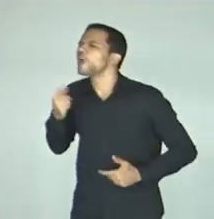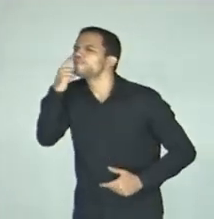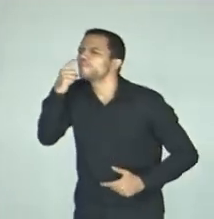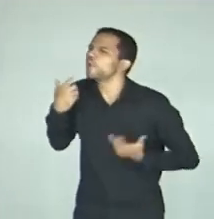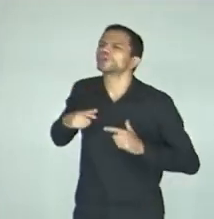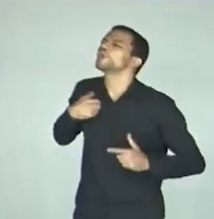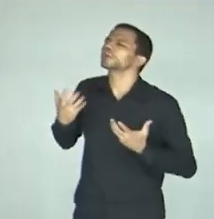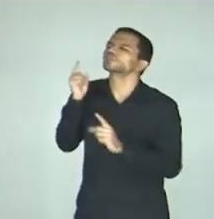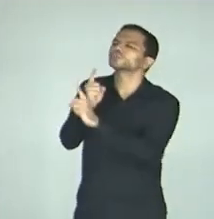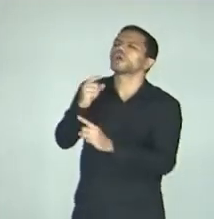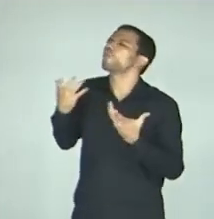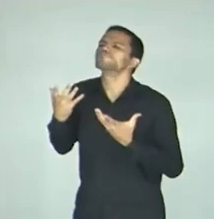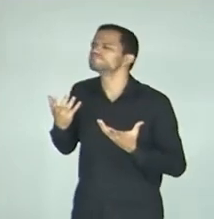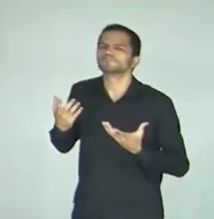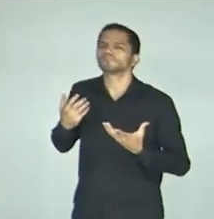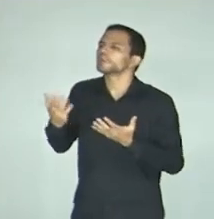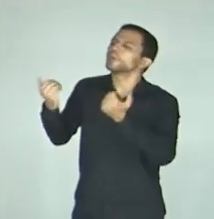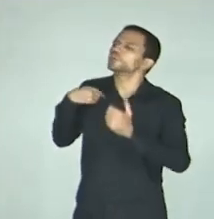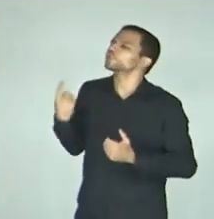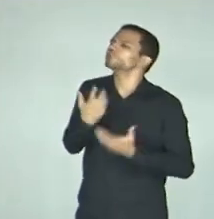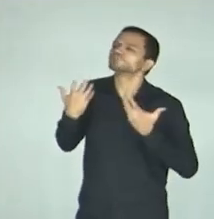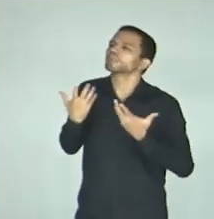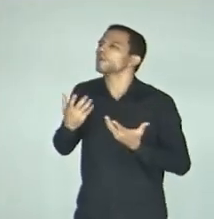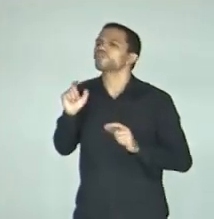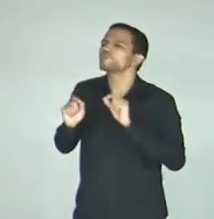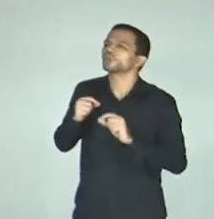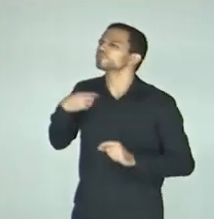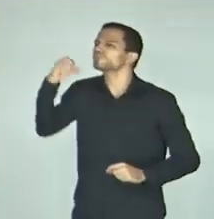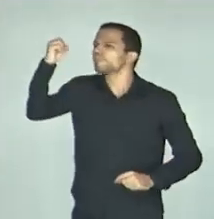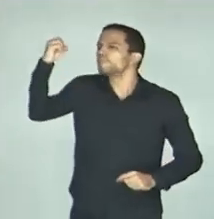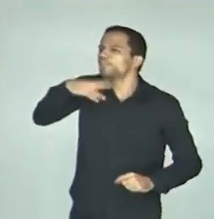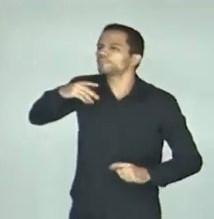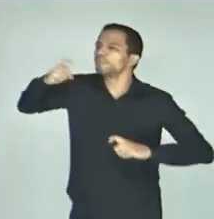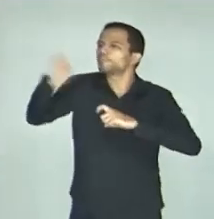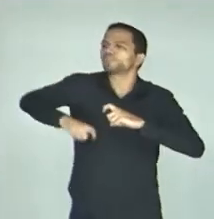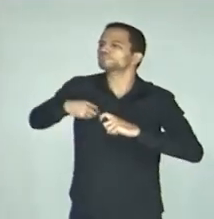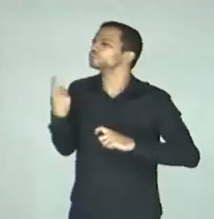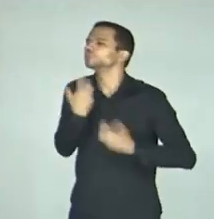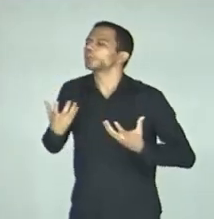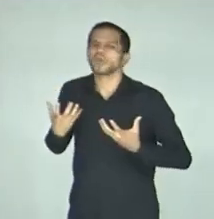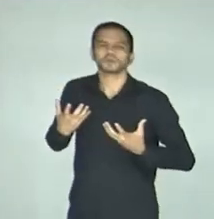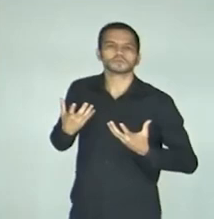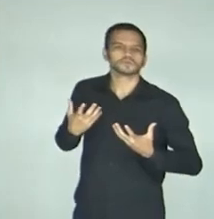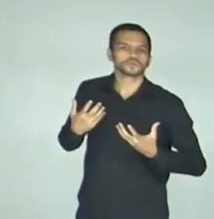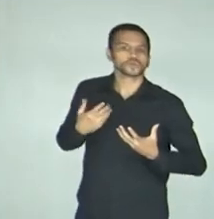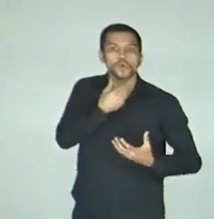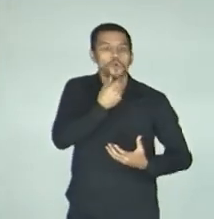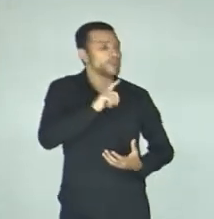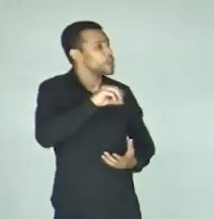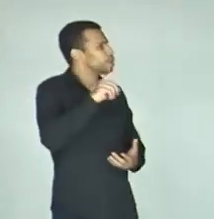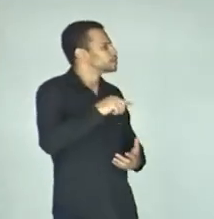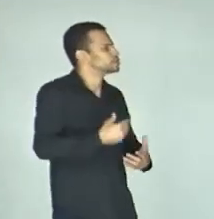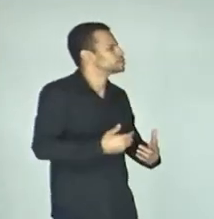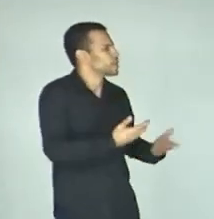vieram a sua casa essa noite traga-os para nós aqui fora para que tenhamos os sonhos com eles nós saiu